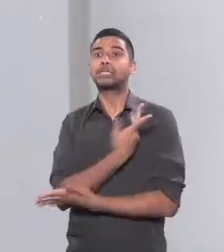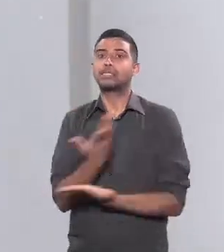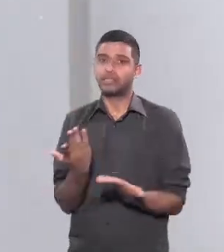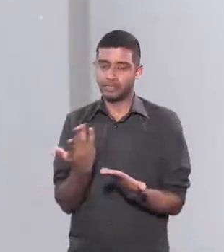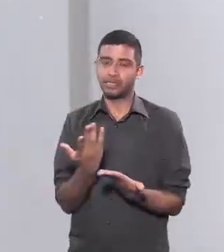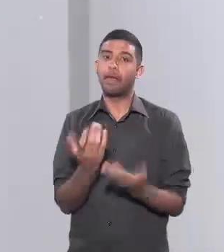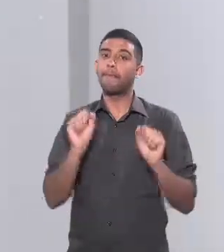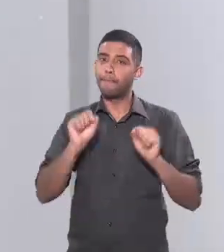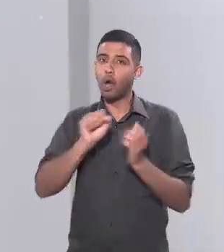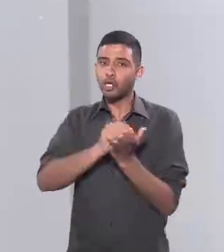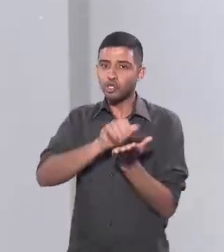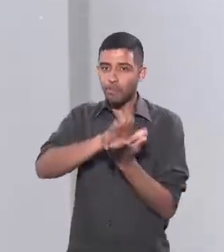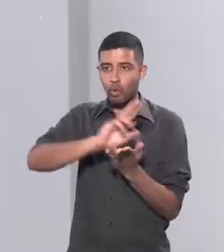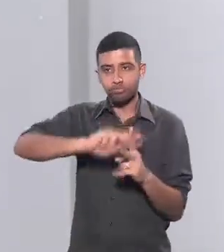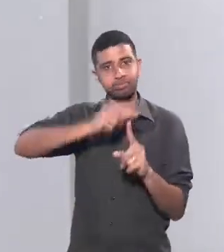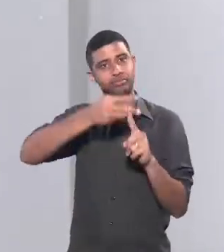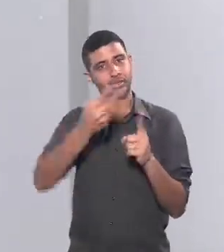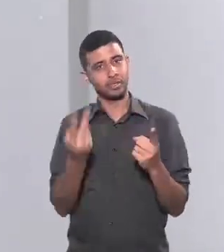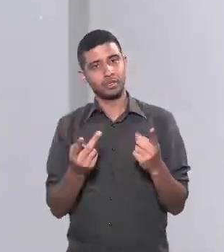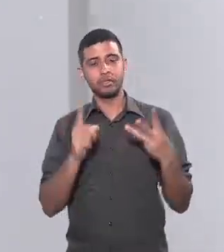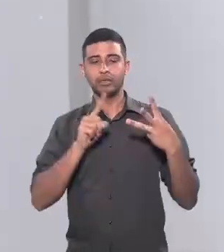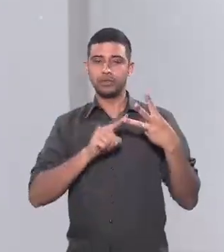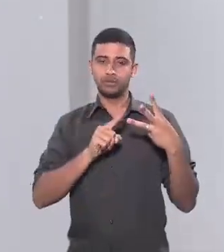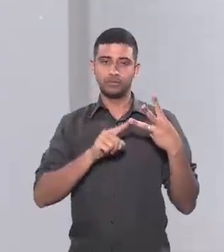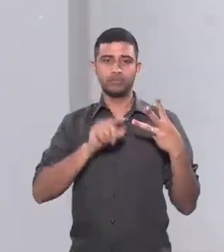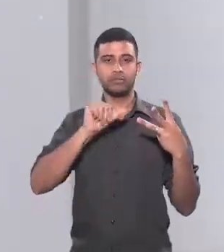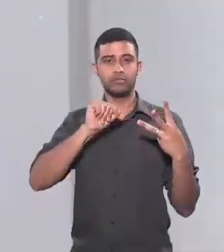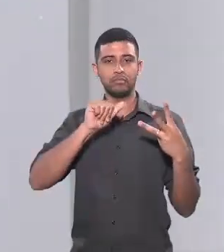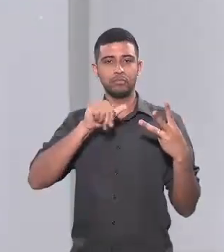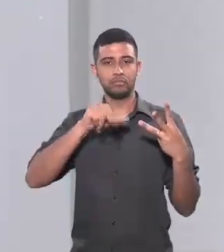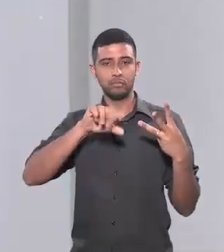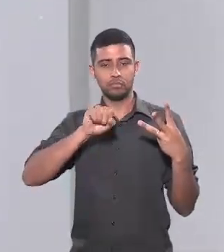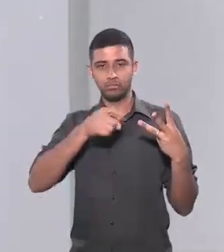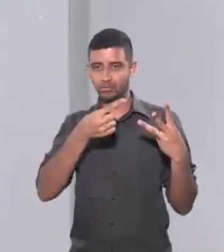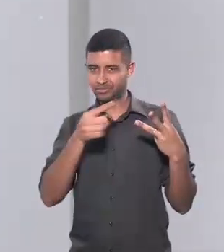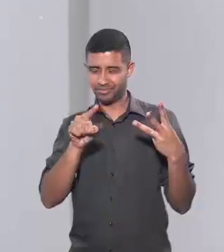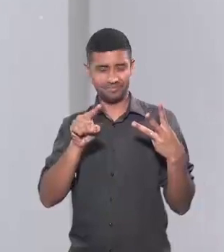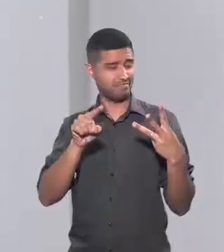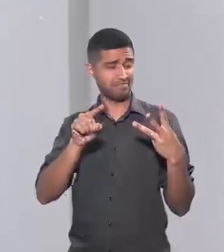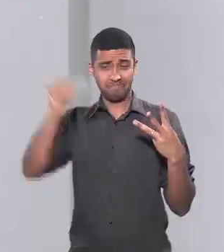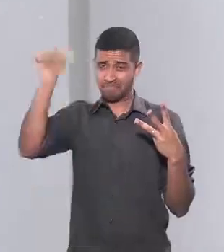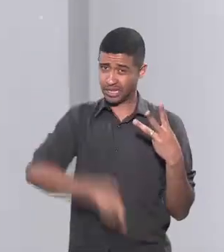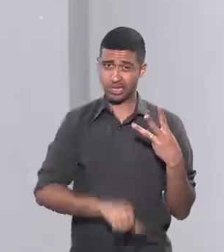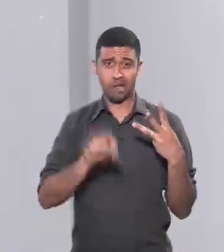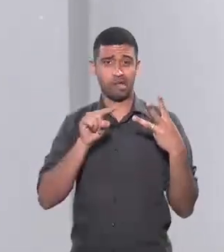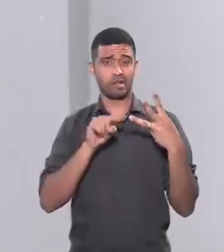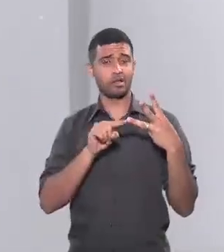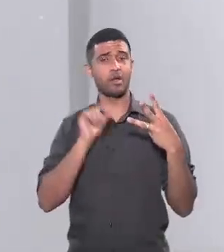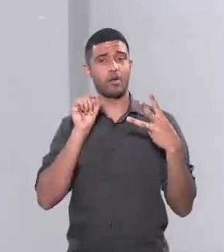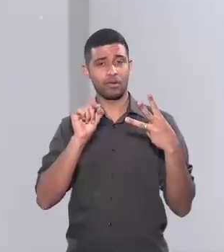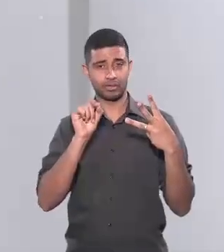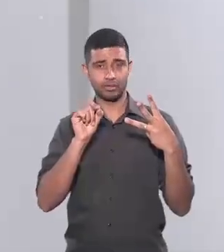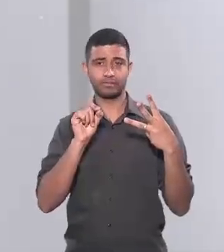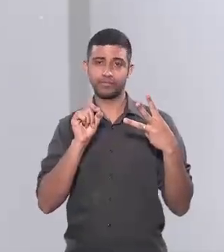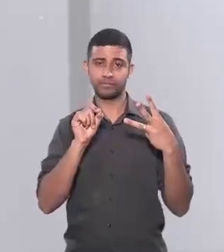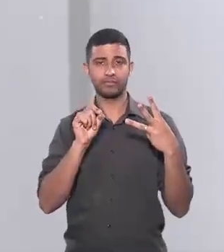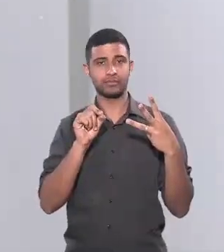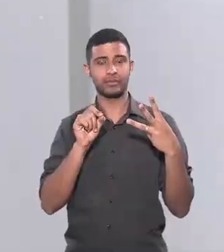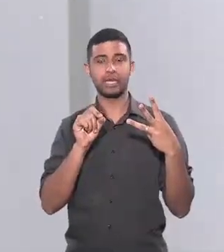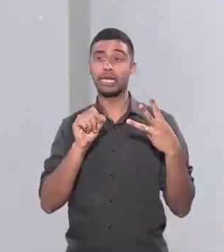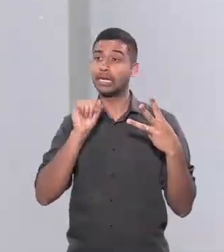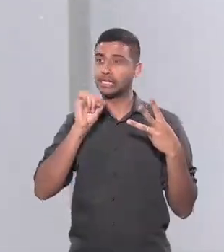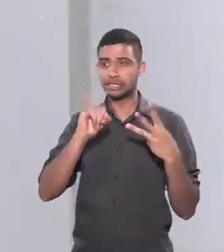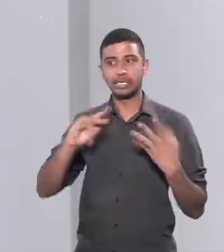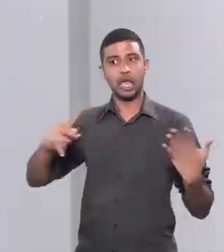reincidência, essa multa até pode ser duplicada, dobrada. E a sanção, que ela é realmente a mais gravosa de todas, que é uma sanção,